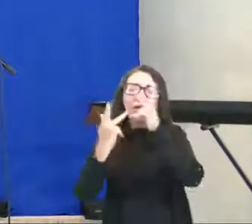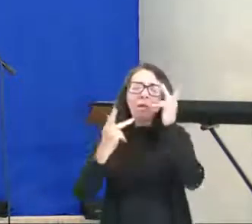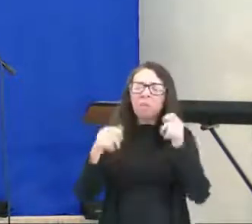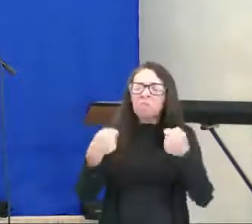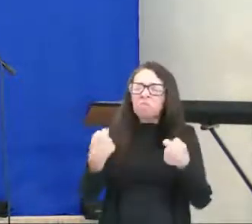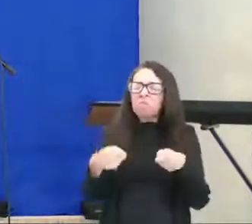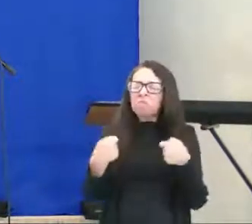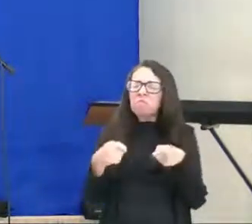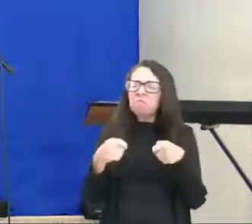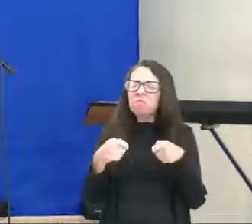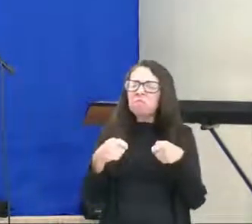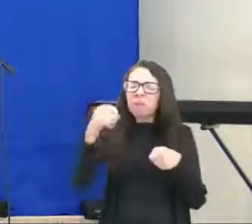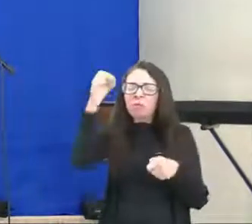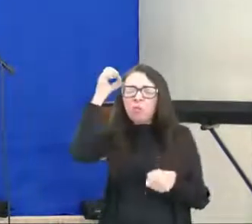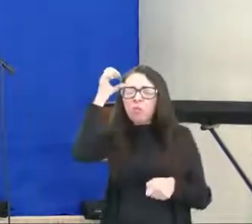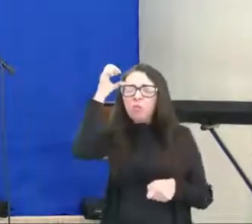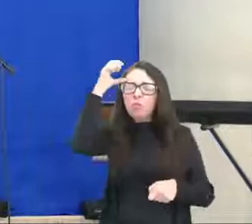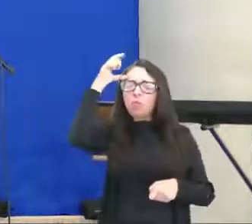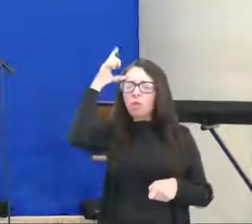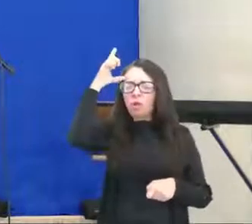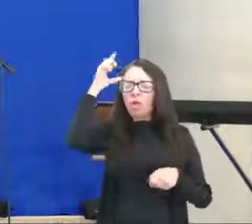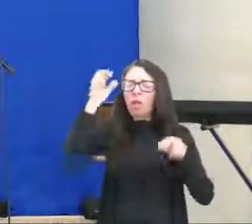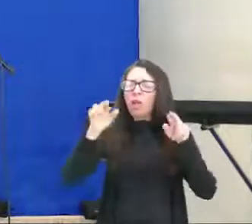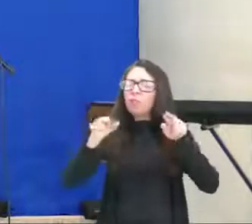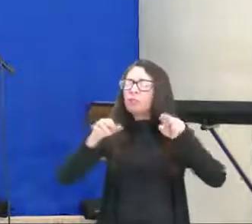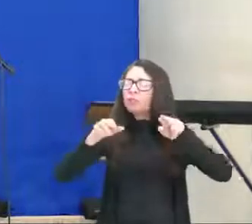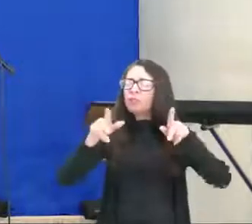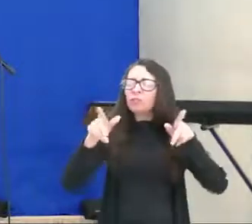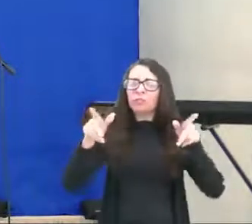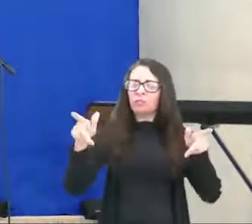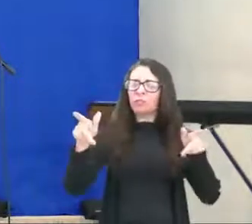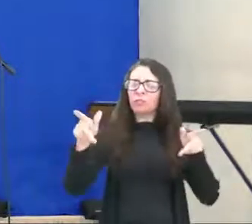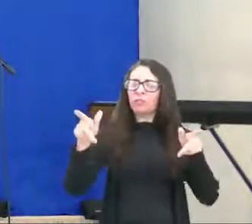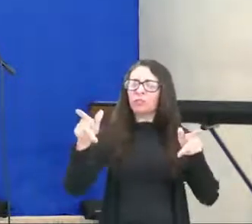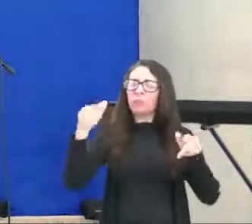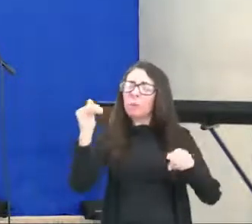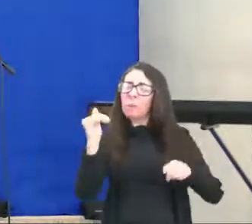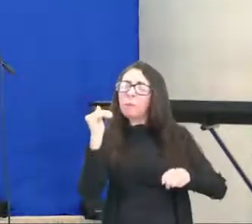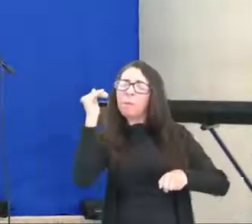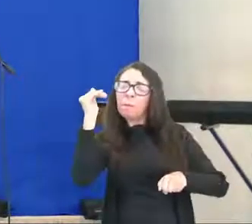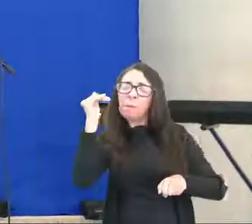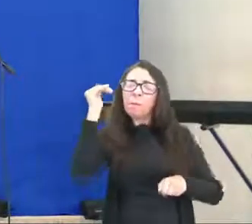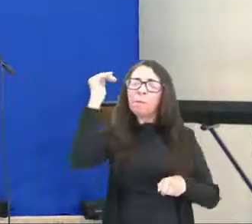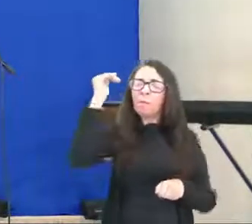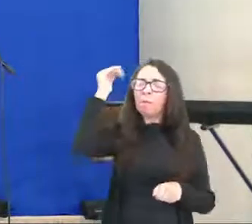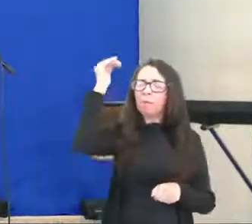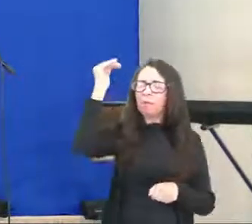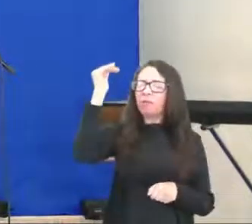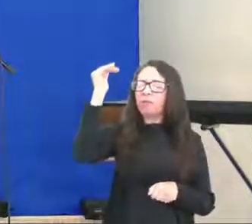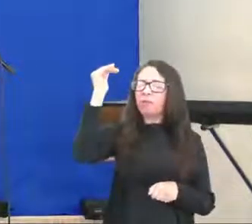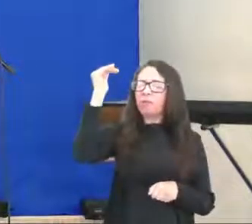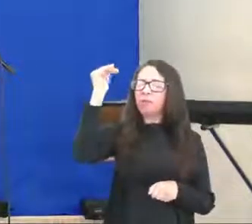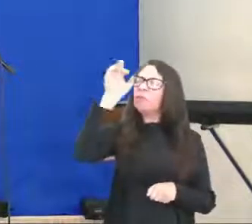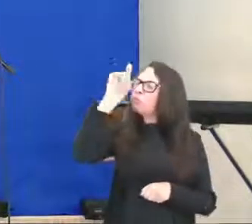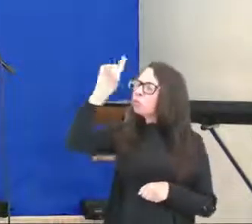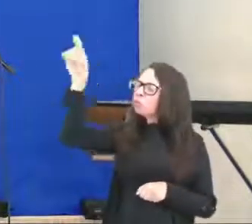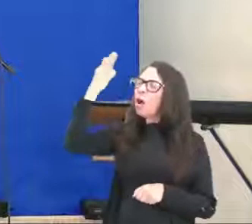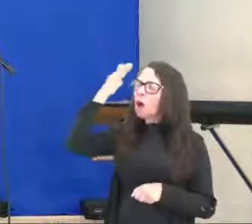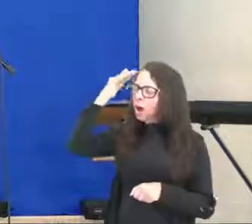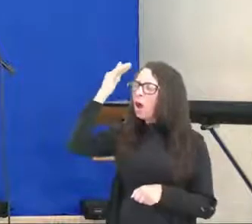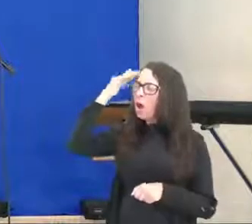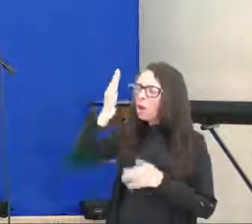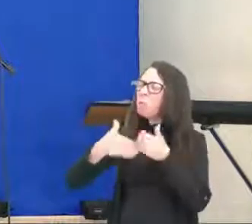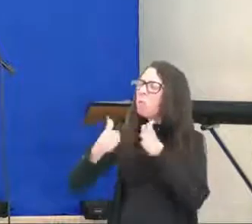coisas. Então, Senhor, faça a sua vontade, o Teu querer, e nos instrua e nos dê uma manhã abençoada aqui